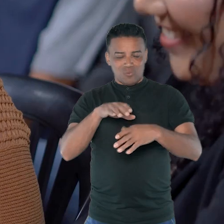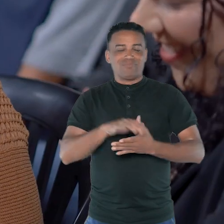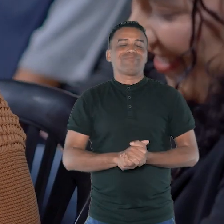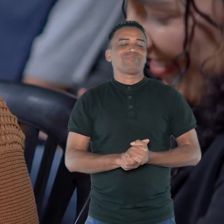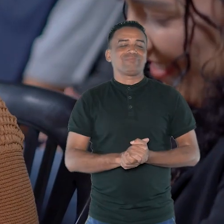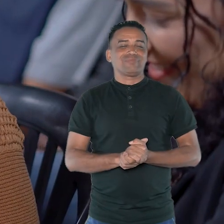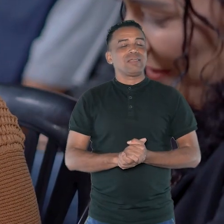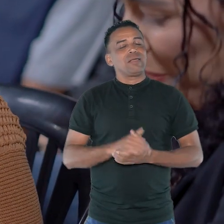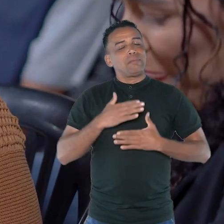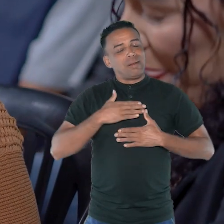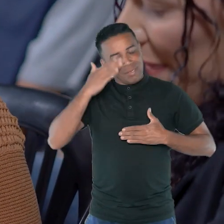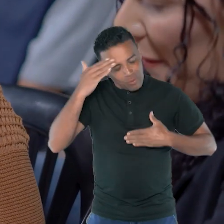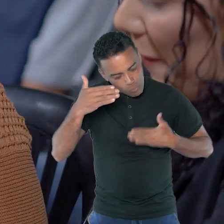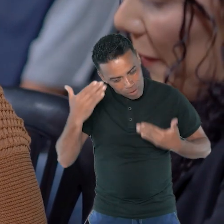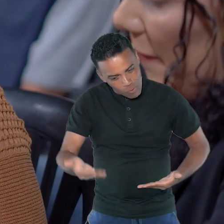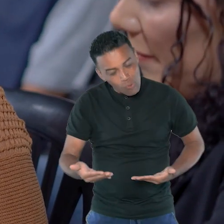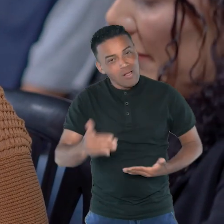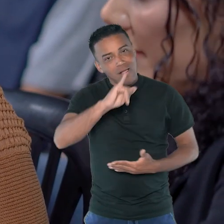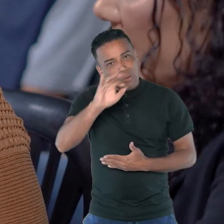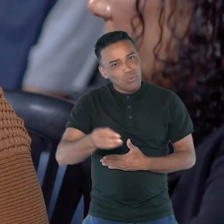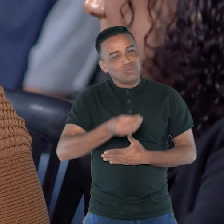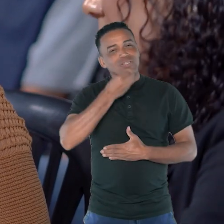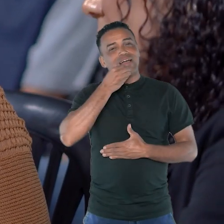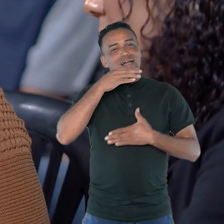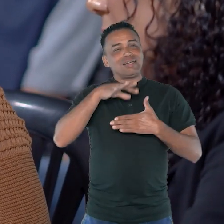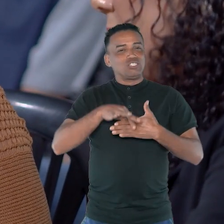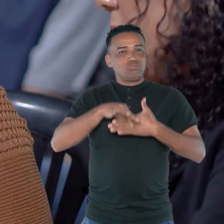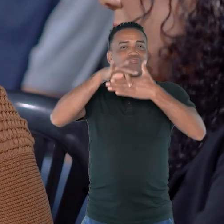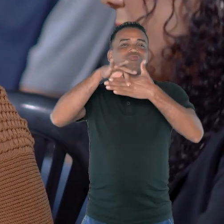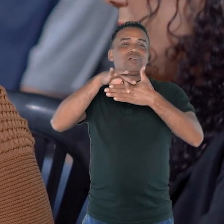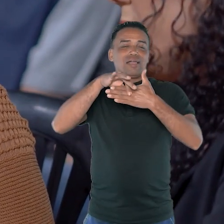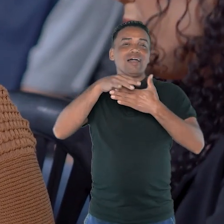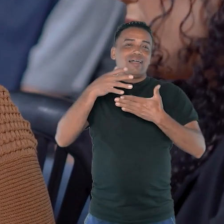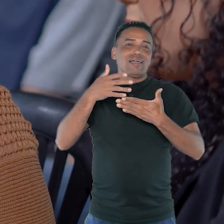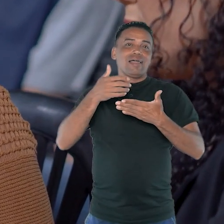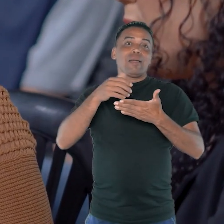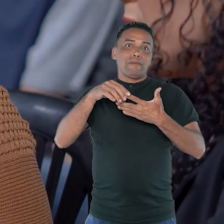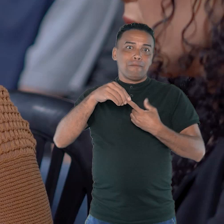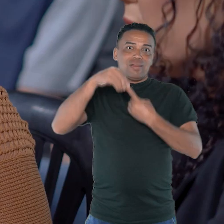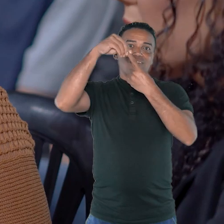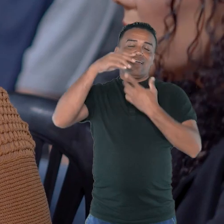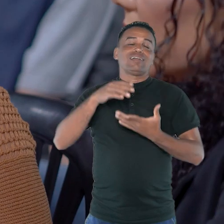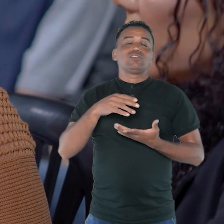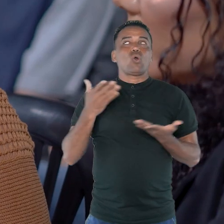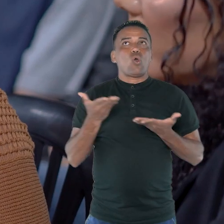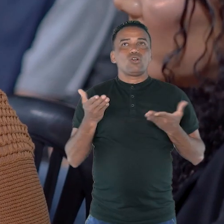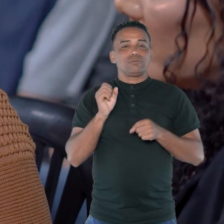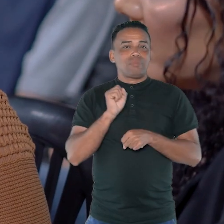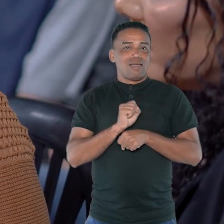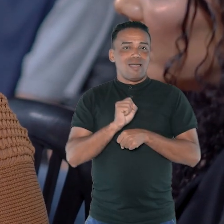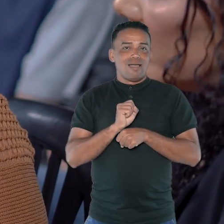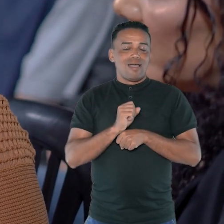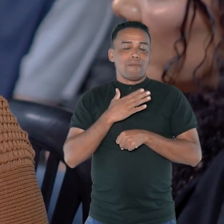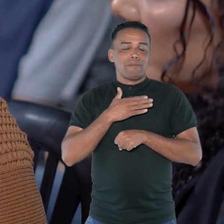Para mim é uma honra ter essa oportunidade, esse privilégio. E hoje eu tive que parar um tempo do meu